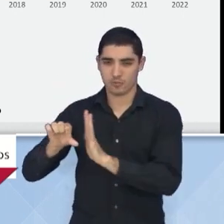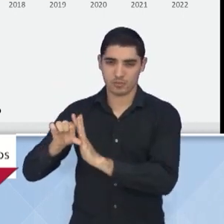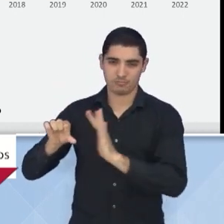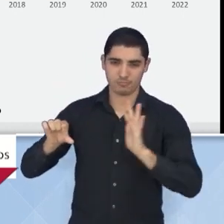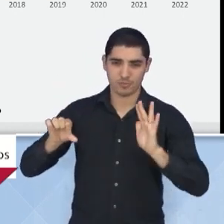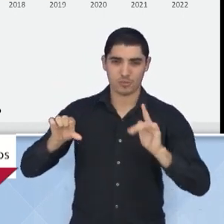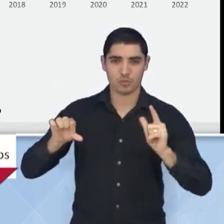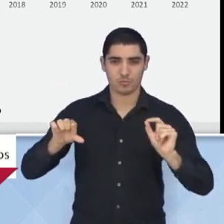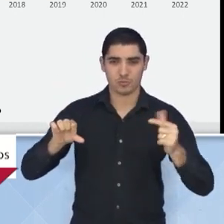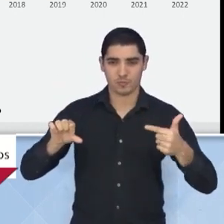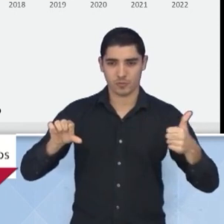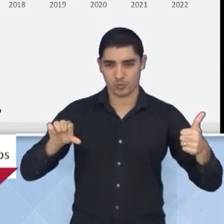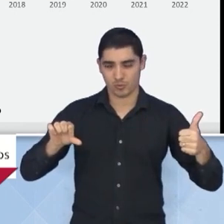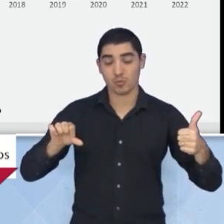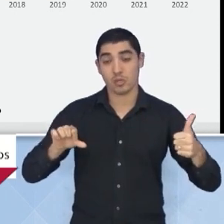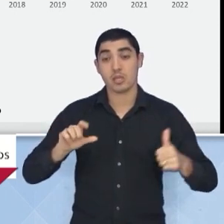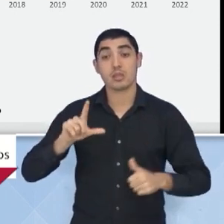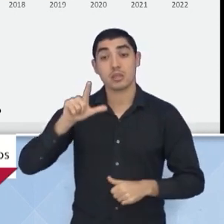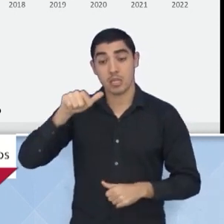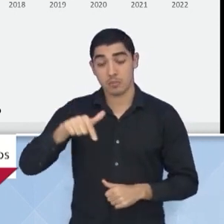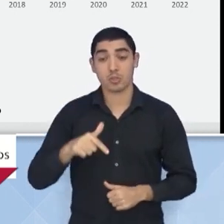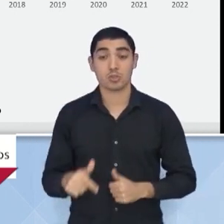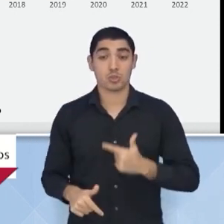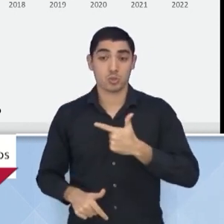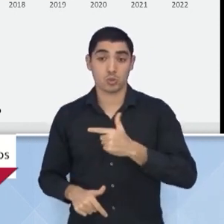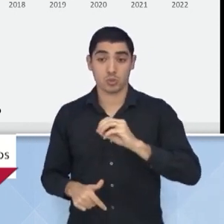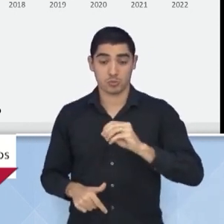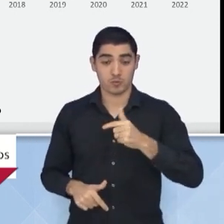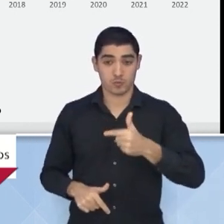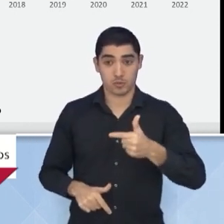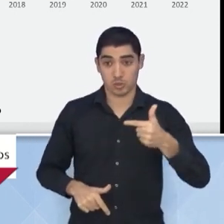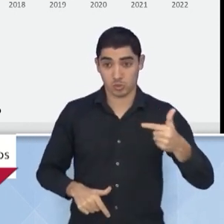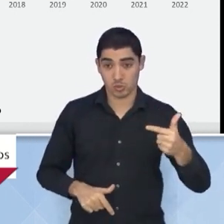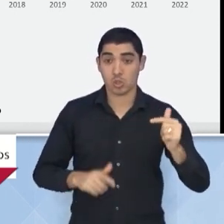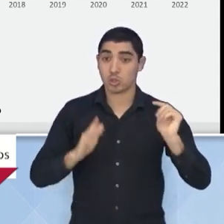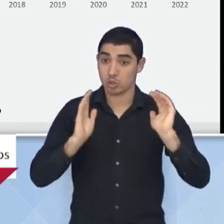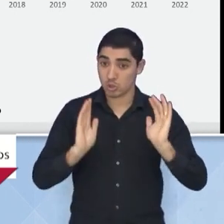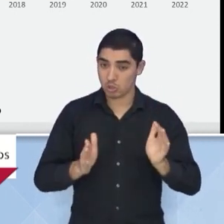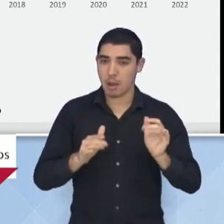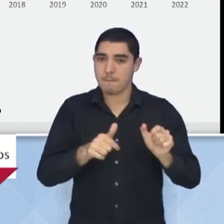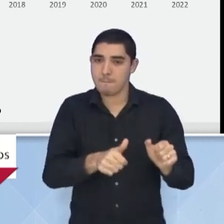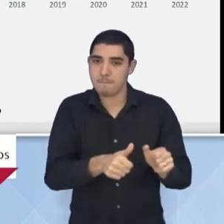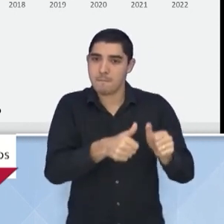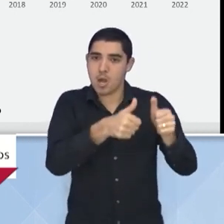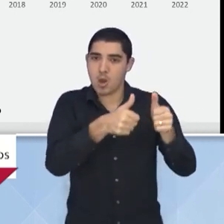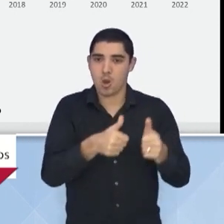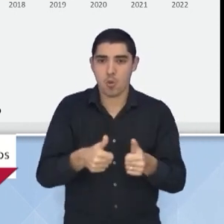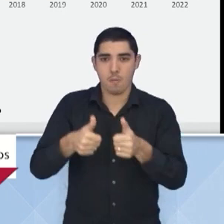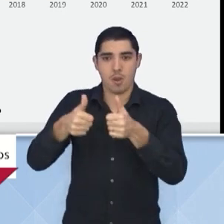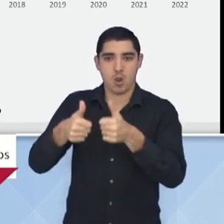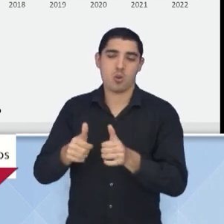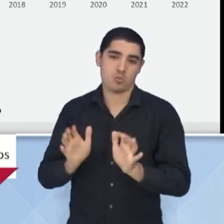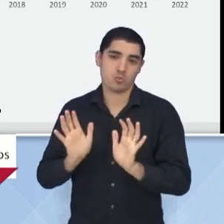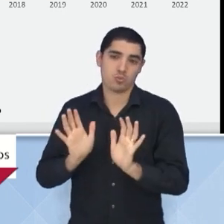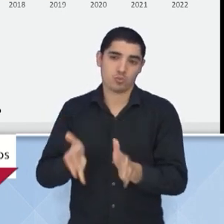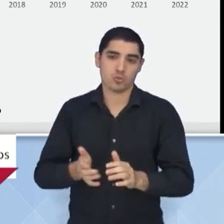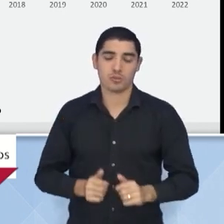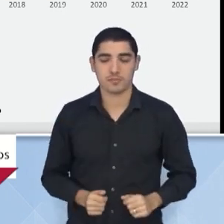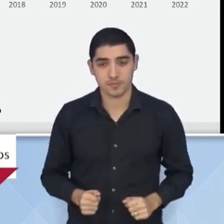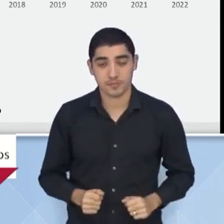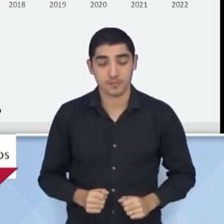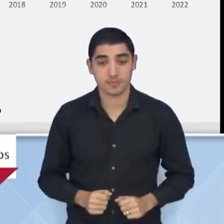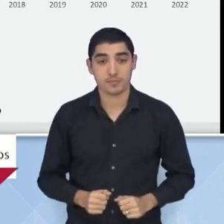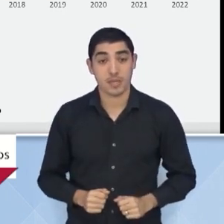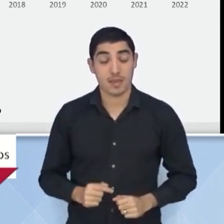E aí 22 tendo uma pequena melhora do número de municípios em todas as edições